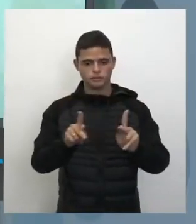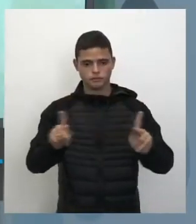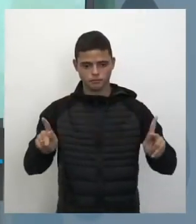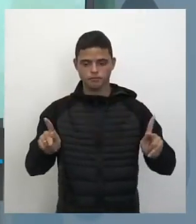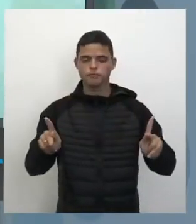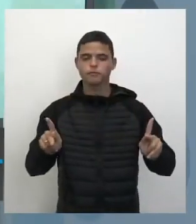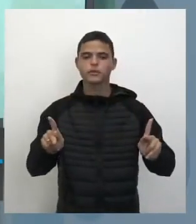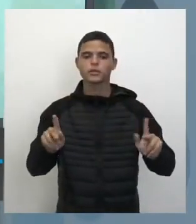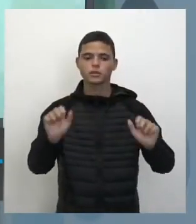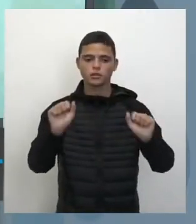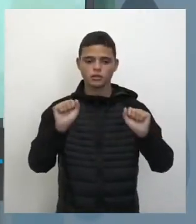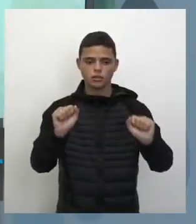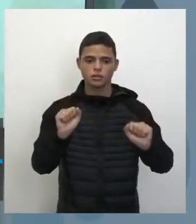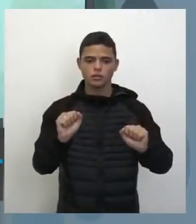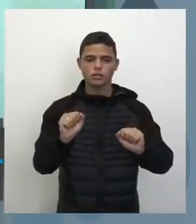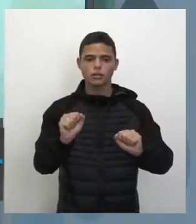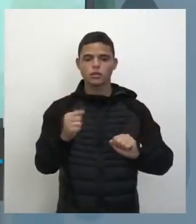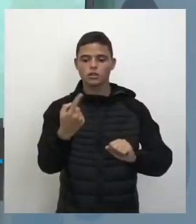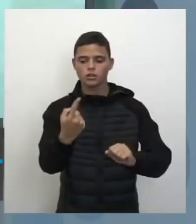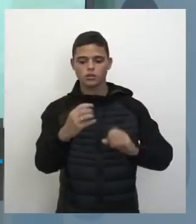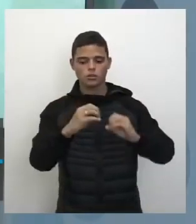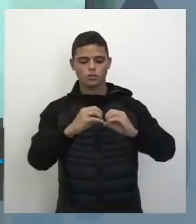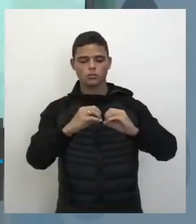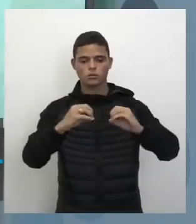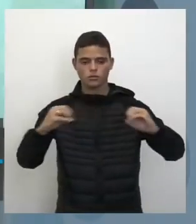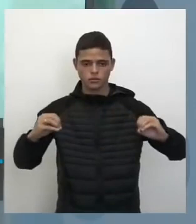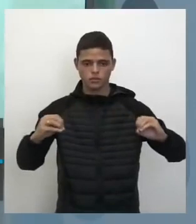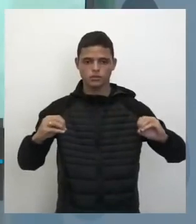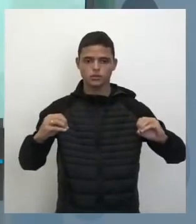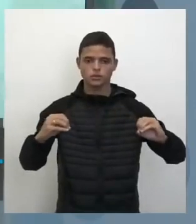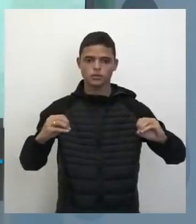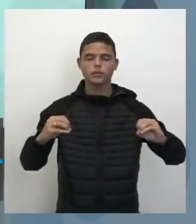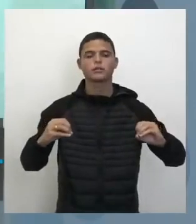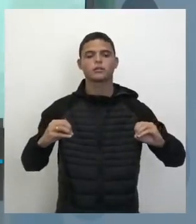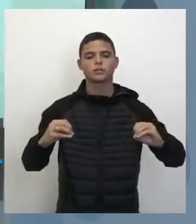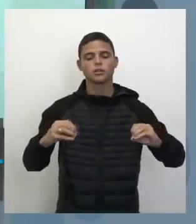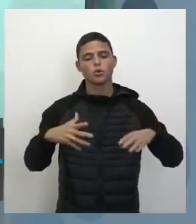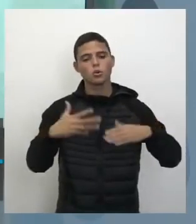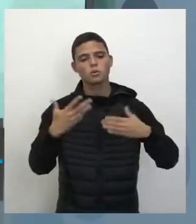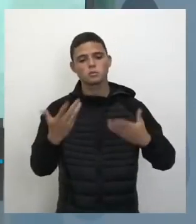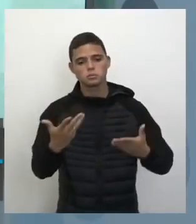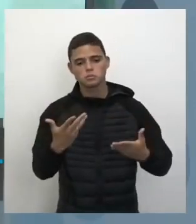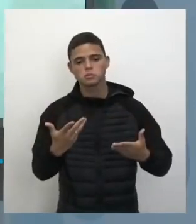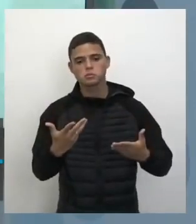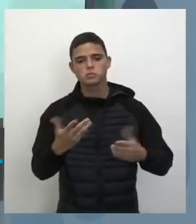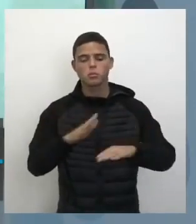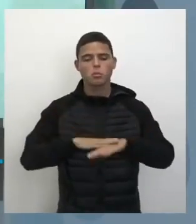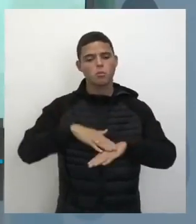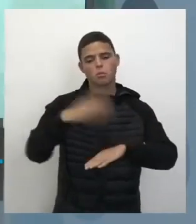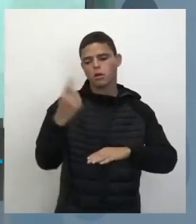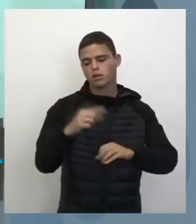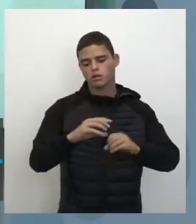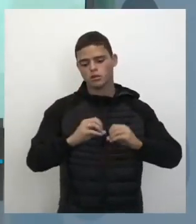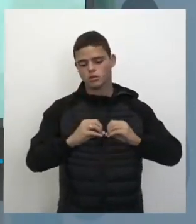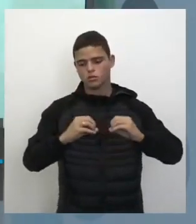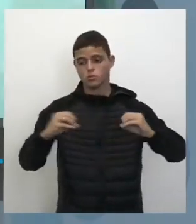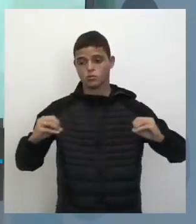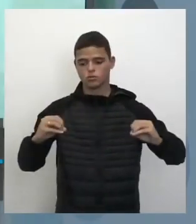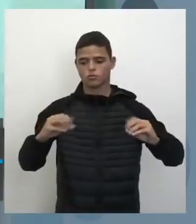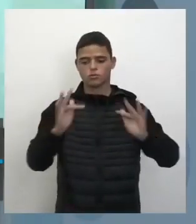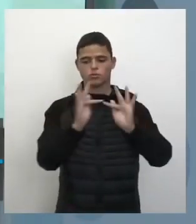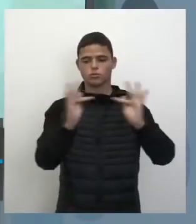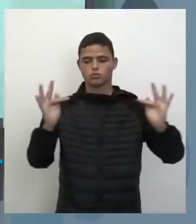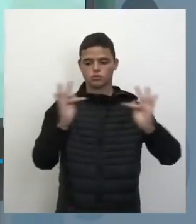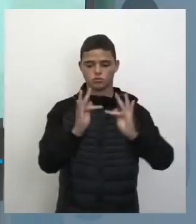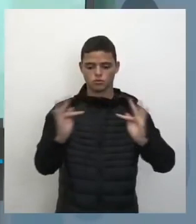pode ter apenas uma oração, que aí vai ter uma frase com um verbo, ou mais de uma oração, que seriam várias frases